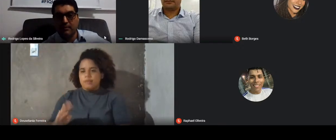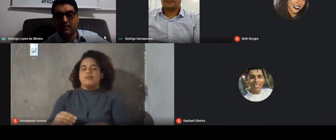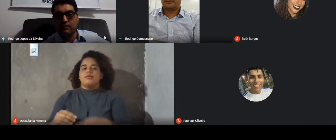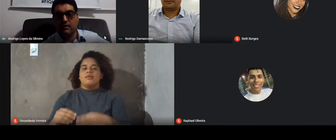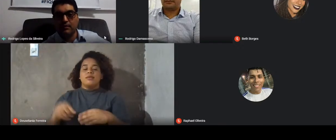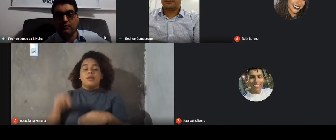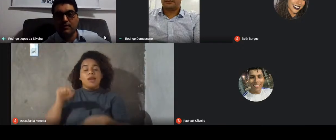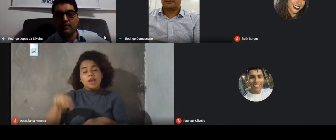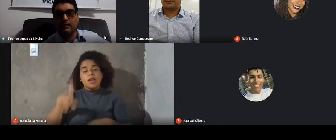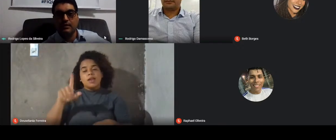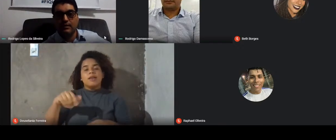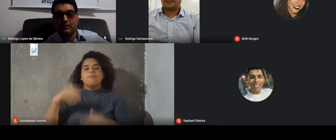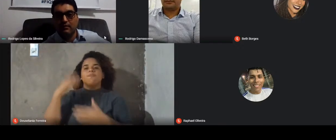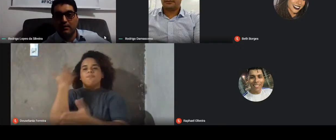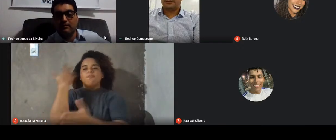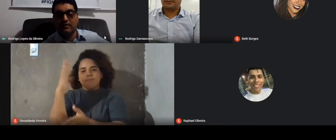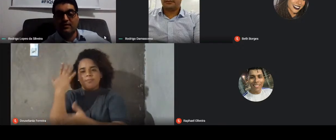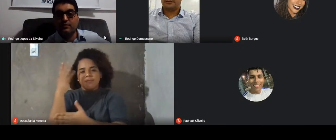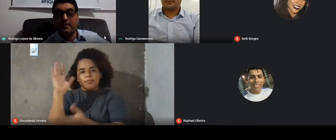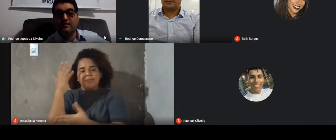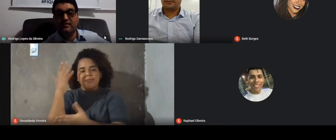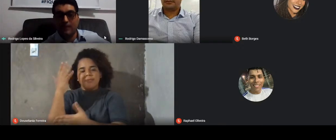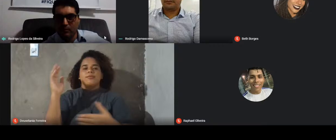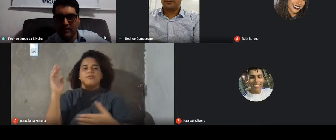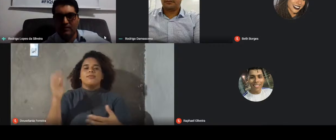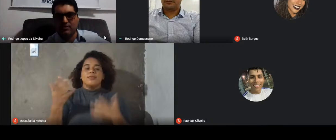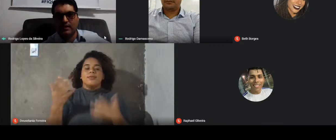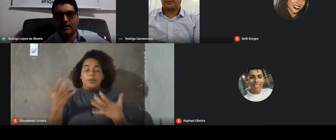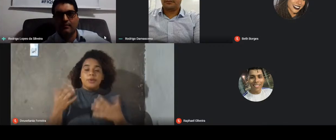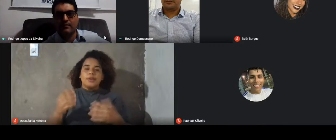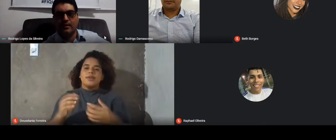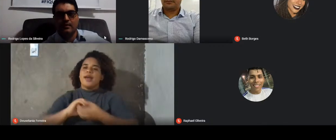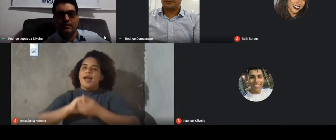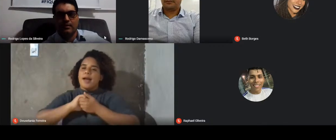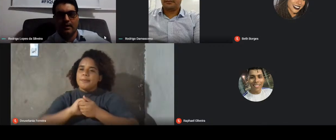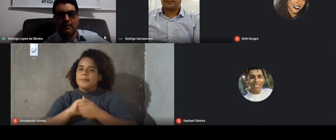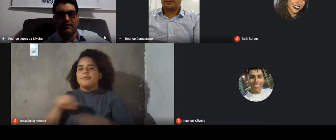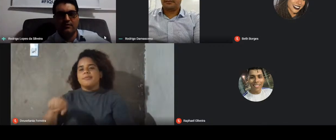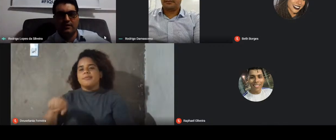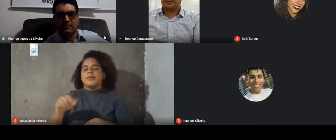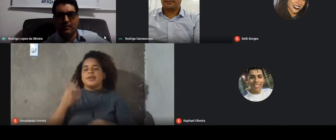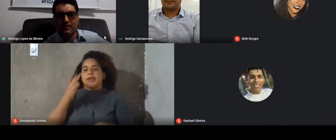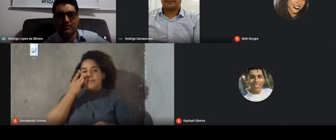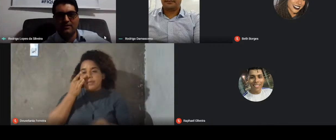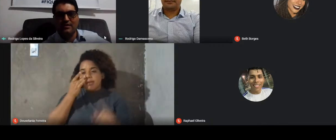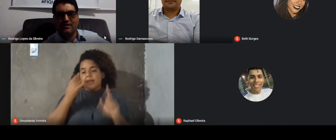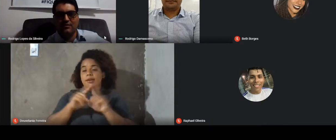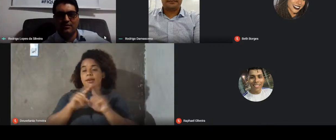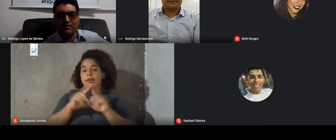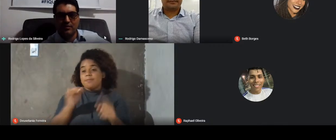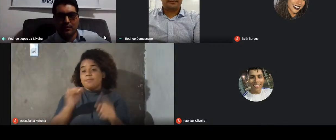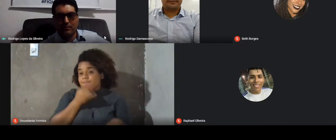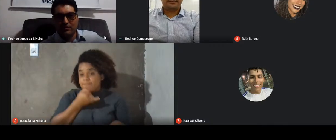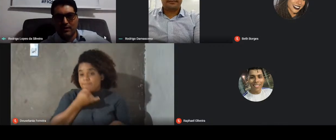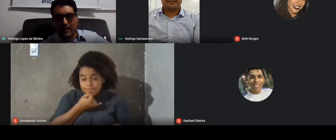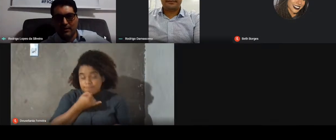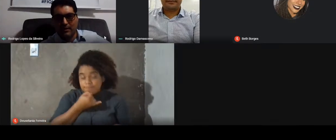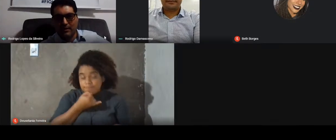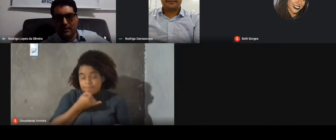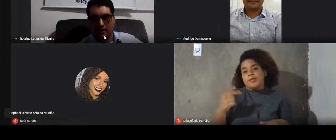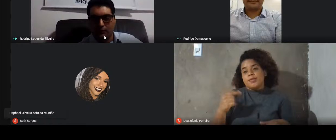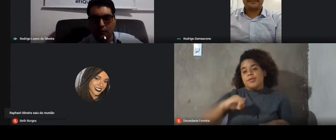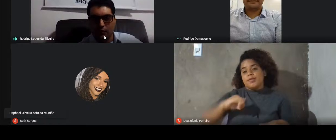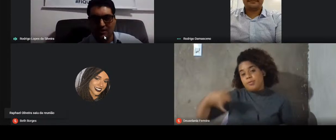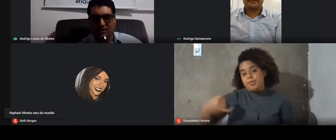tá de parabéns. Eu queria poder fazer isso presencialmente, tá? Mas infelizmente não tivemos essa